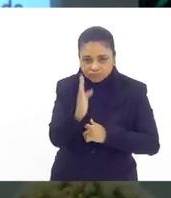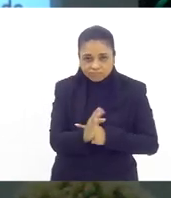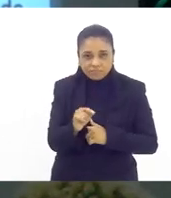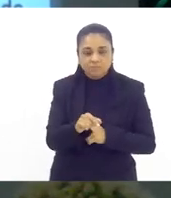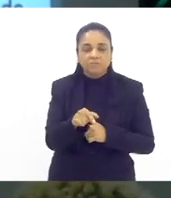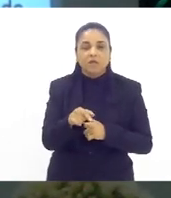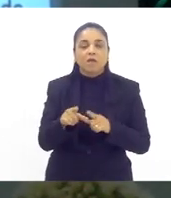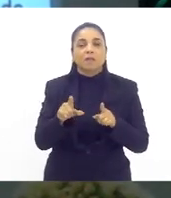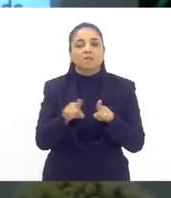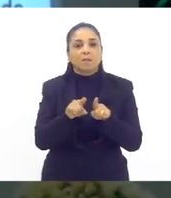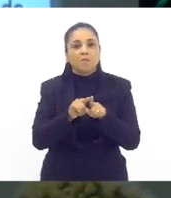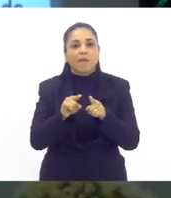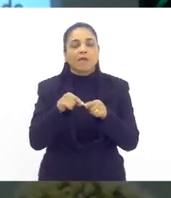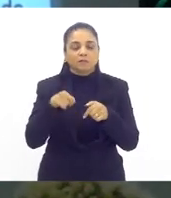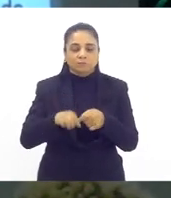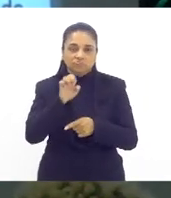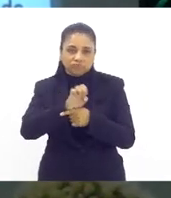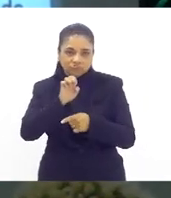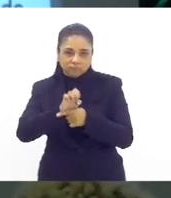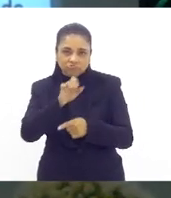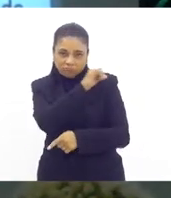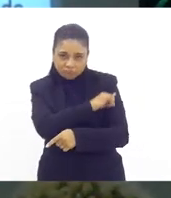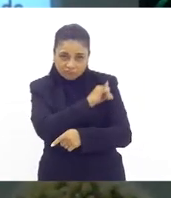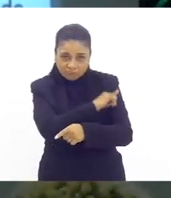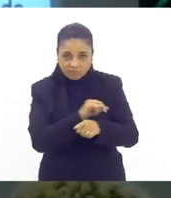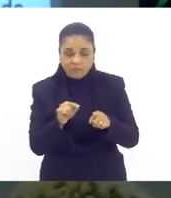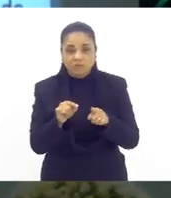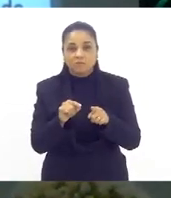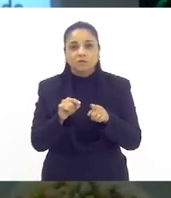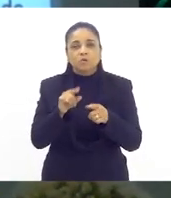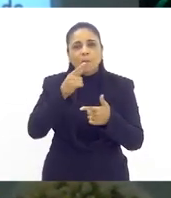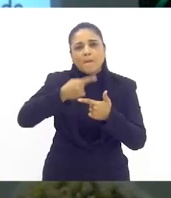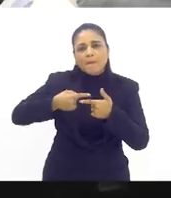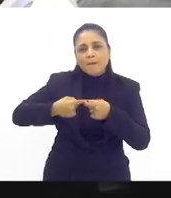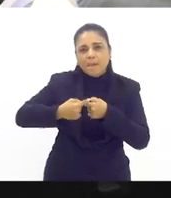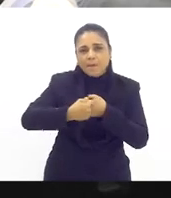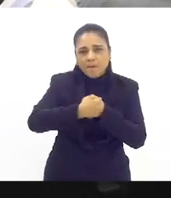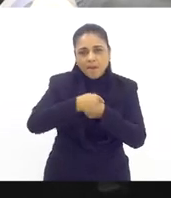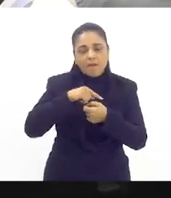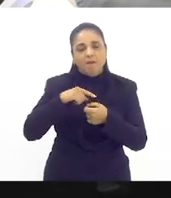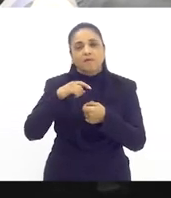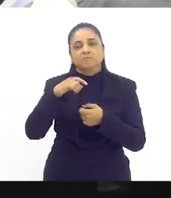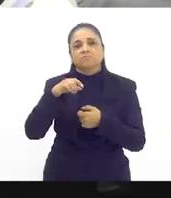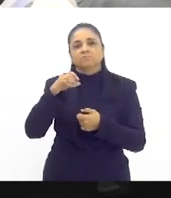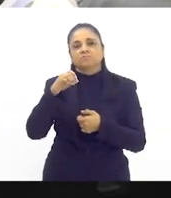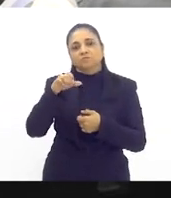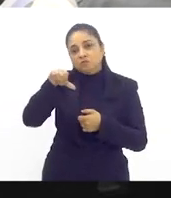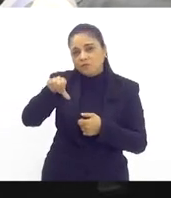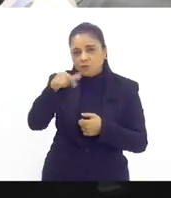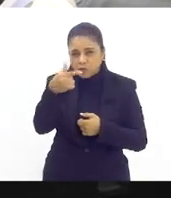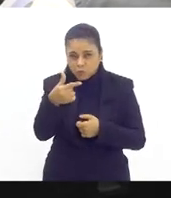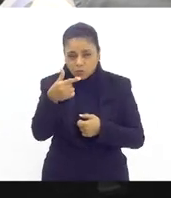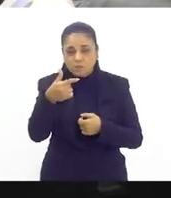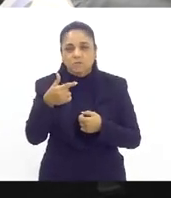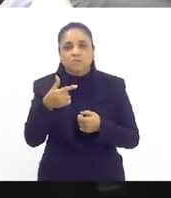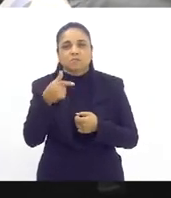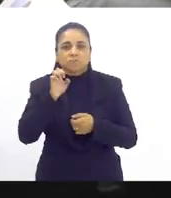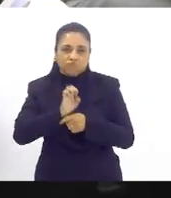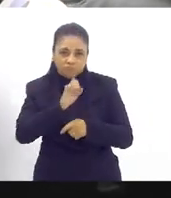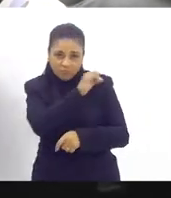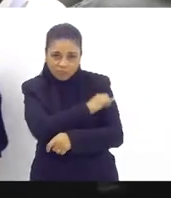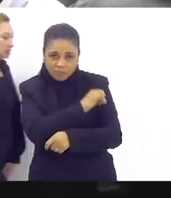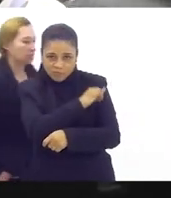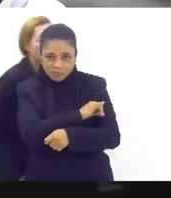mas também o quanto chega no estado do Rio de Janeiro quantos municípios nós temos no estado do Rio de Janeiro que são 92 e